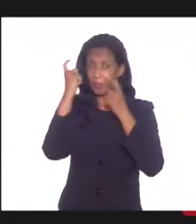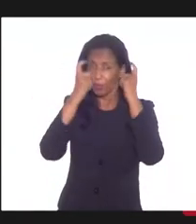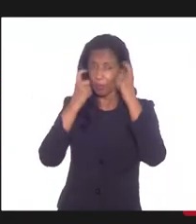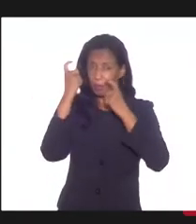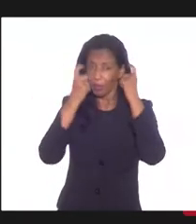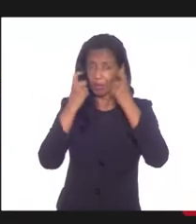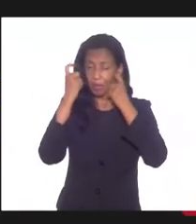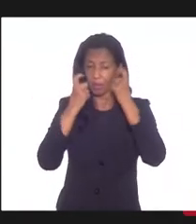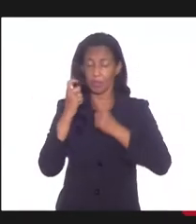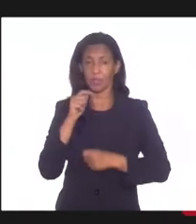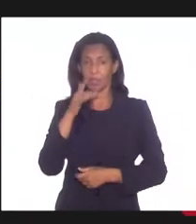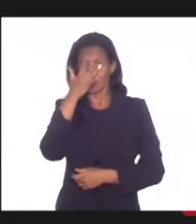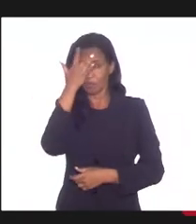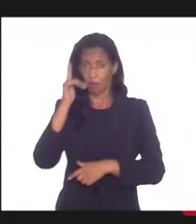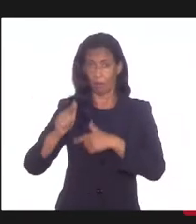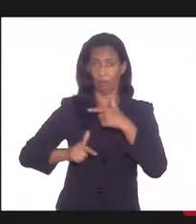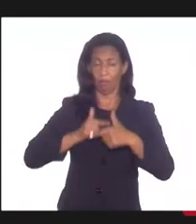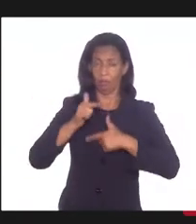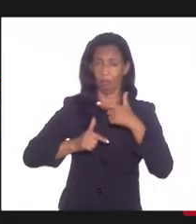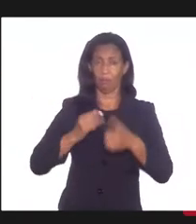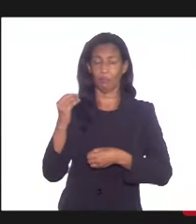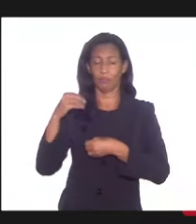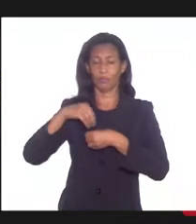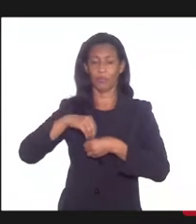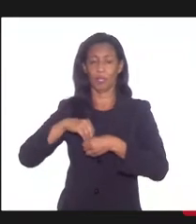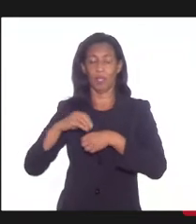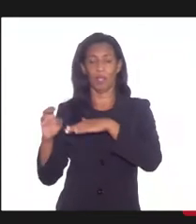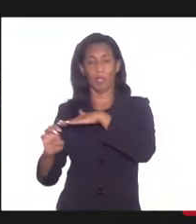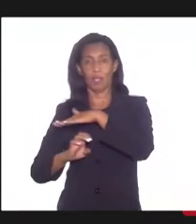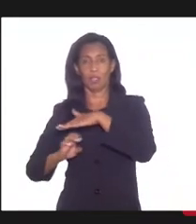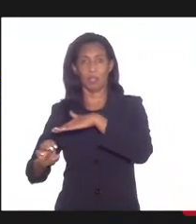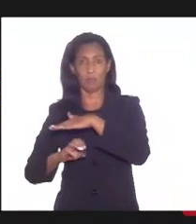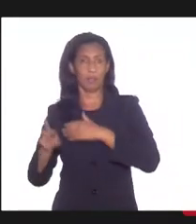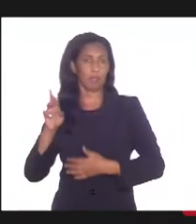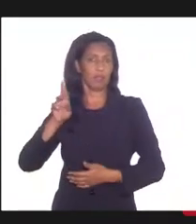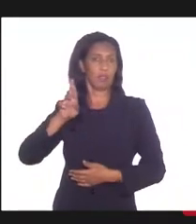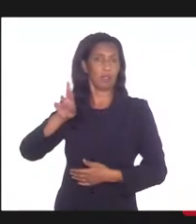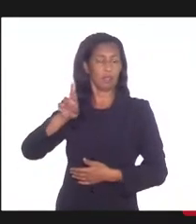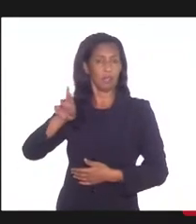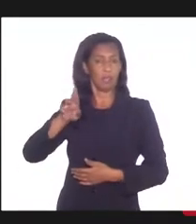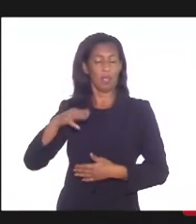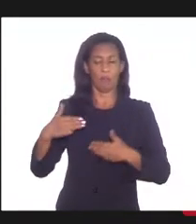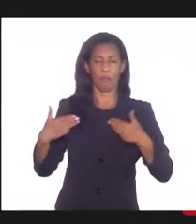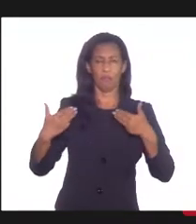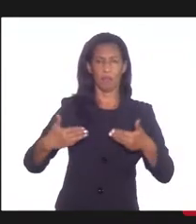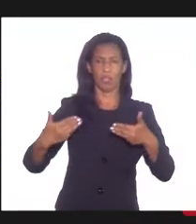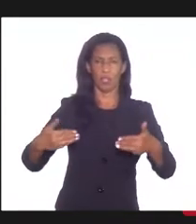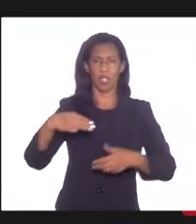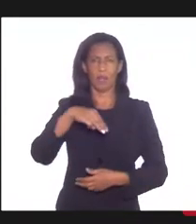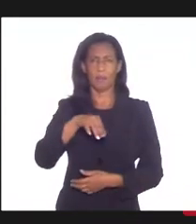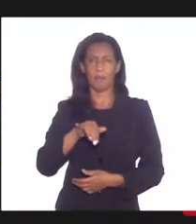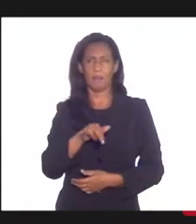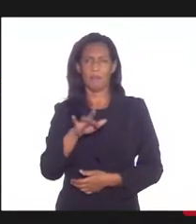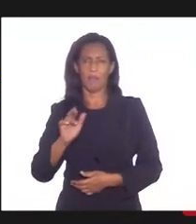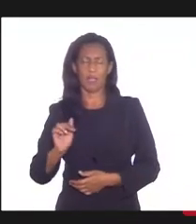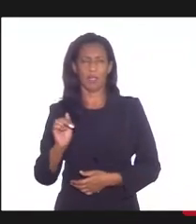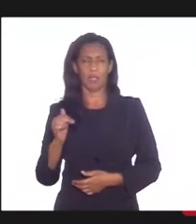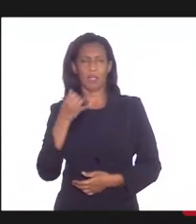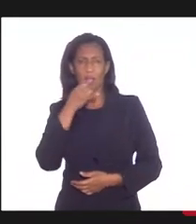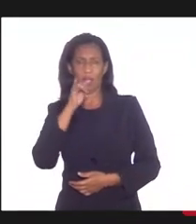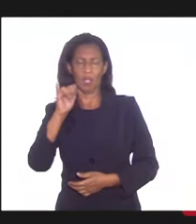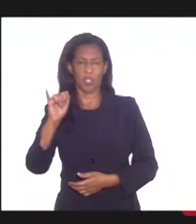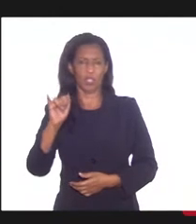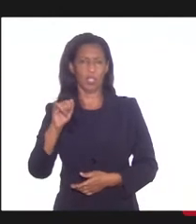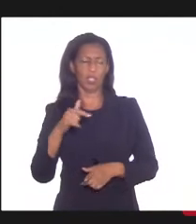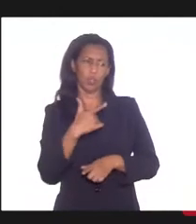atores que atuam no setor elétrico, a EPE, que é a Empresa de Pesquisa Energética, o Ministério de Minas e Energia, a própria ONS, já estão